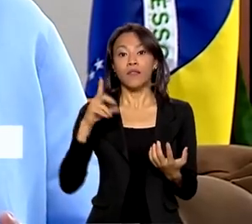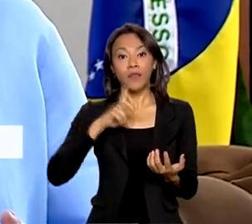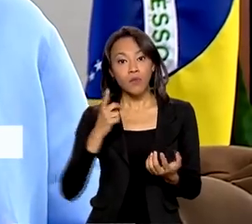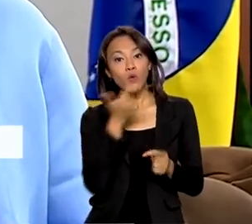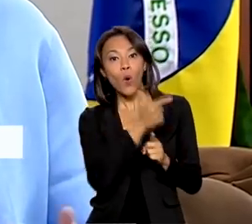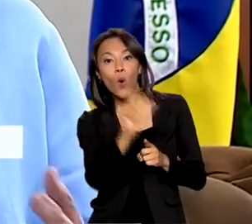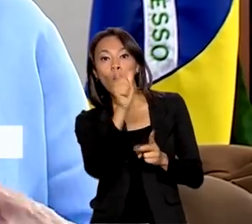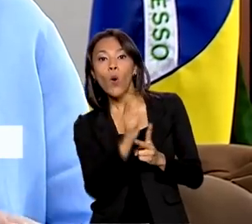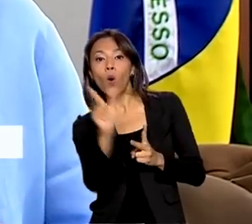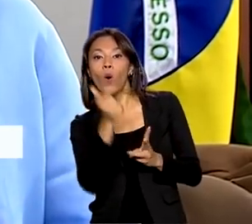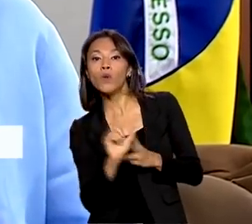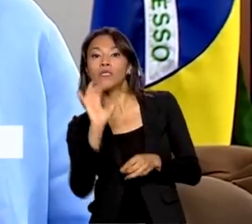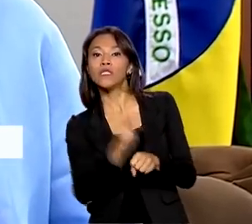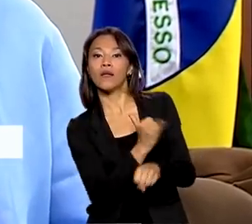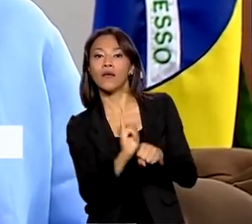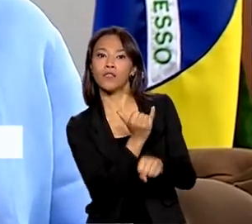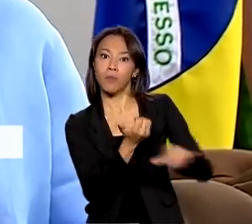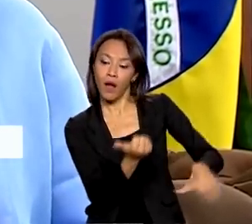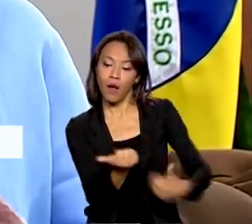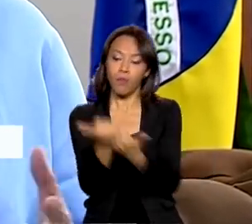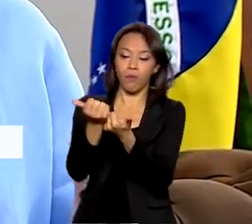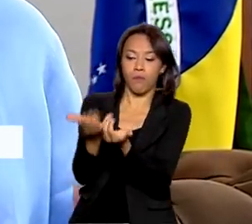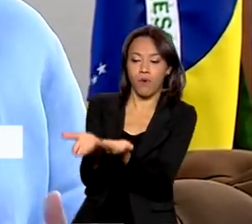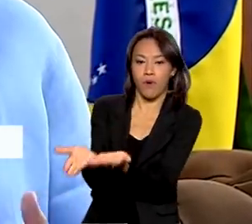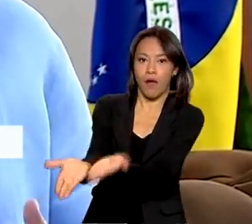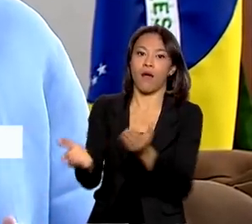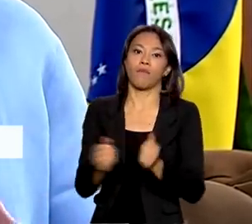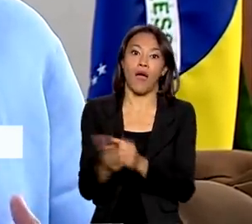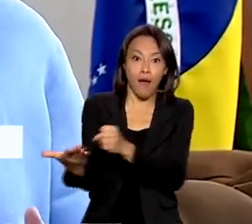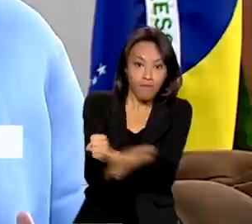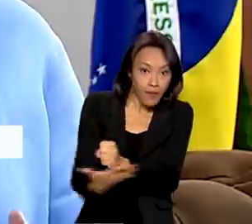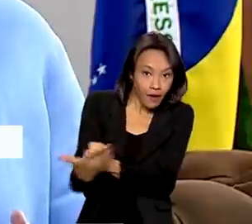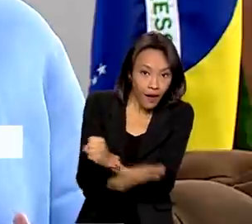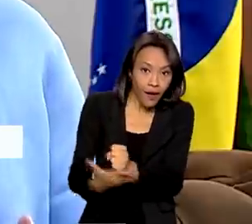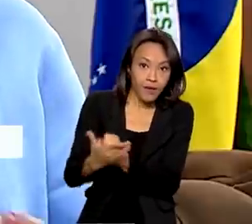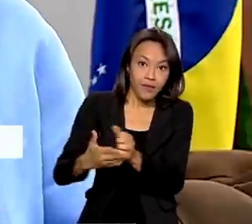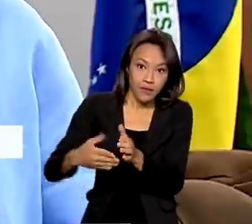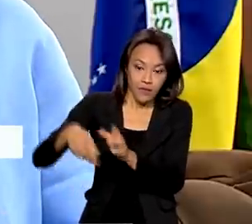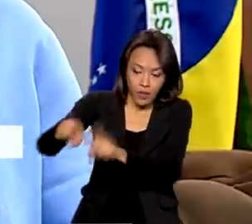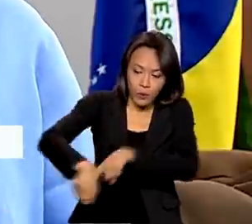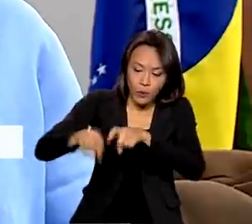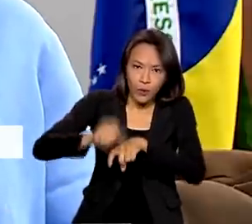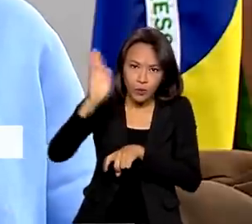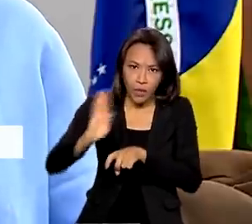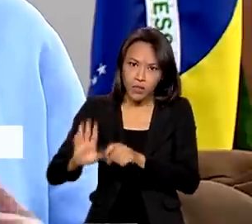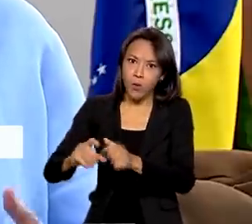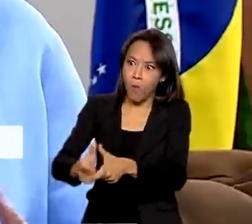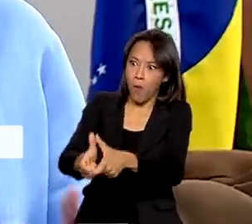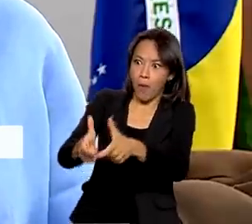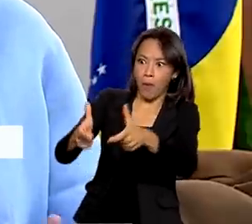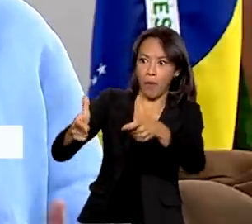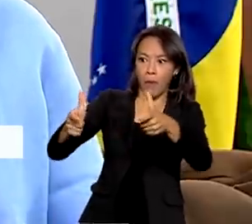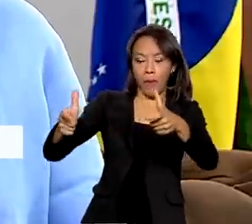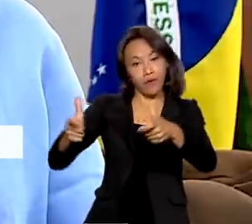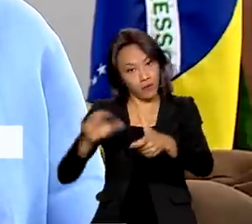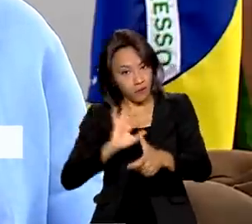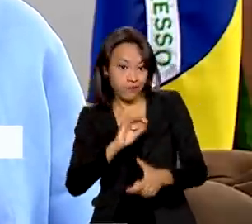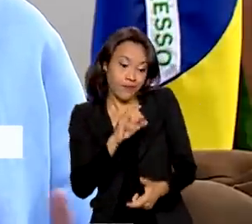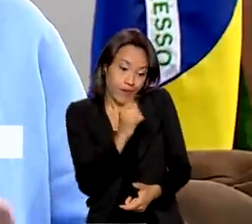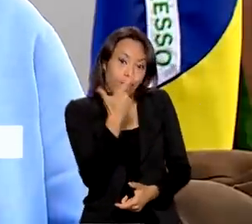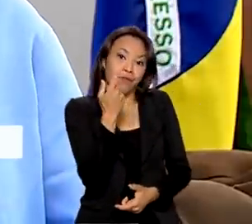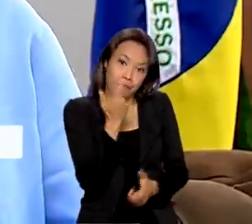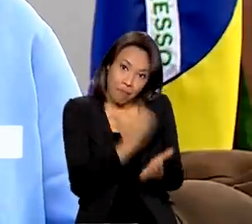nós temos outras modalidades para ajudar a base da agricultura brasileira cresceu muito então cada vez nós vamos precisar